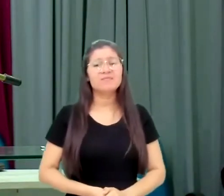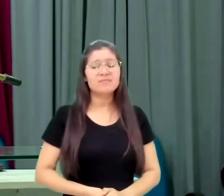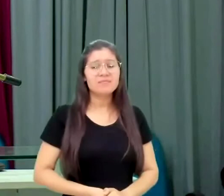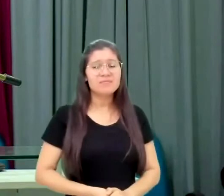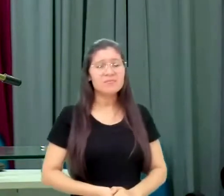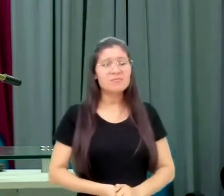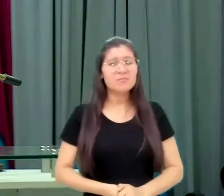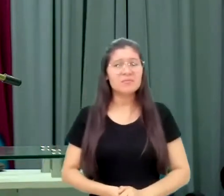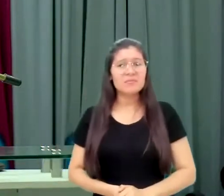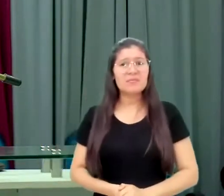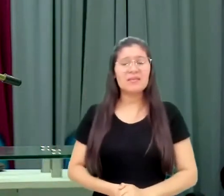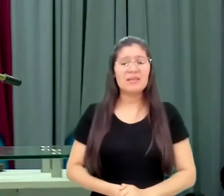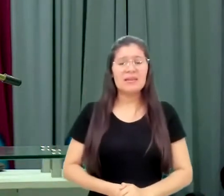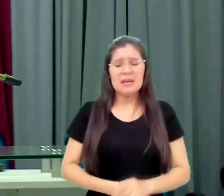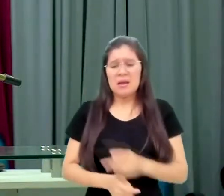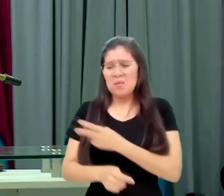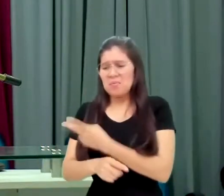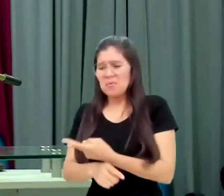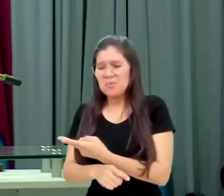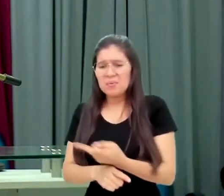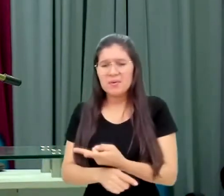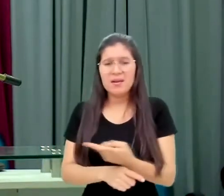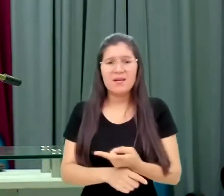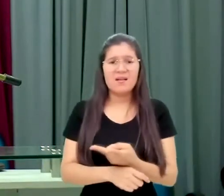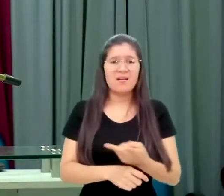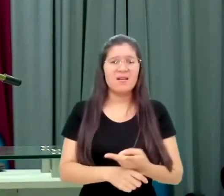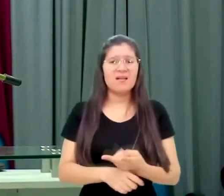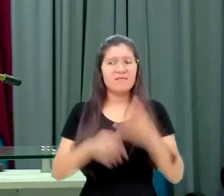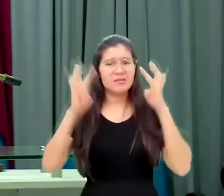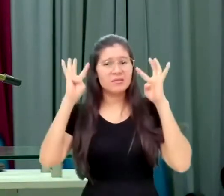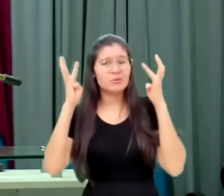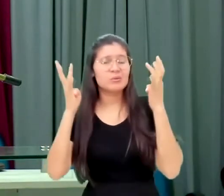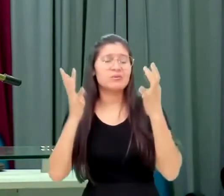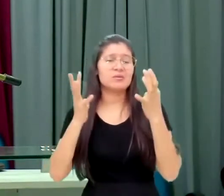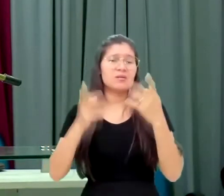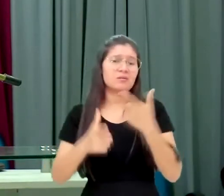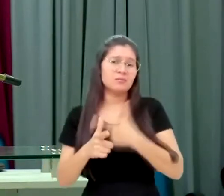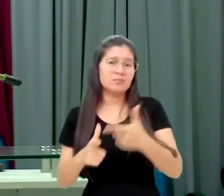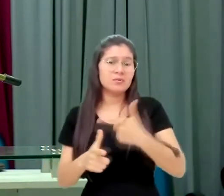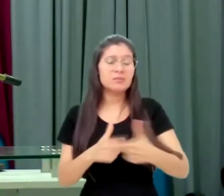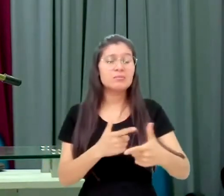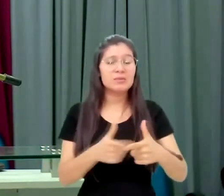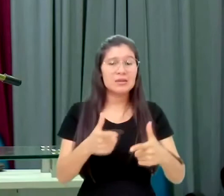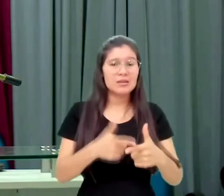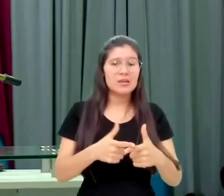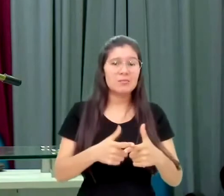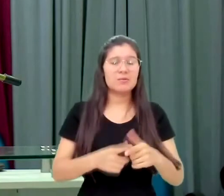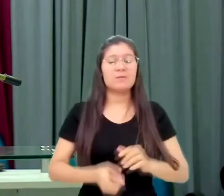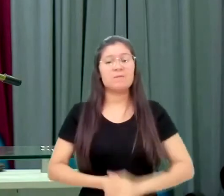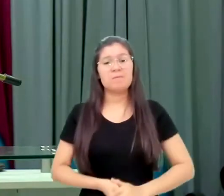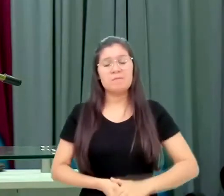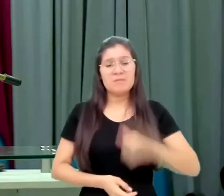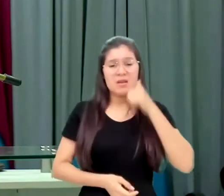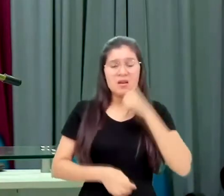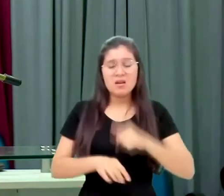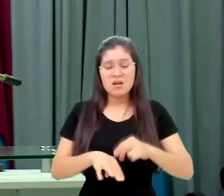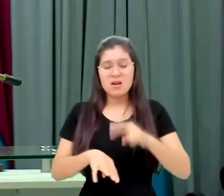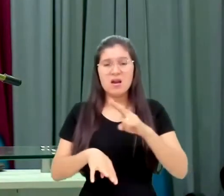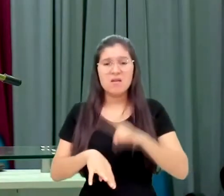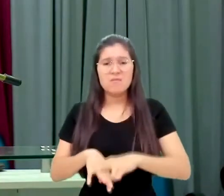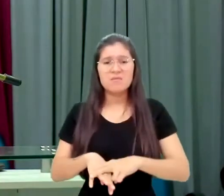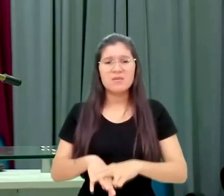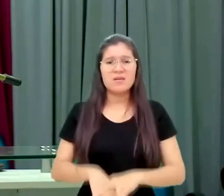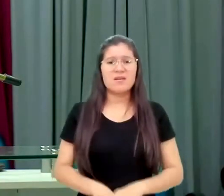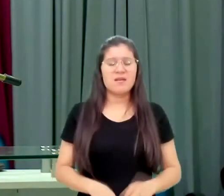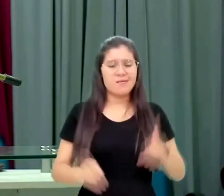tentar um outro meio? Não, ela apelou ao Senhor, procurou o homem de Deus. Aleluia,